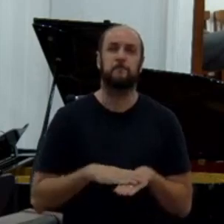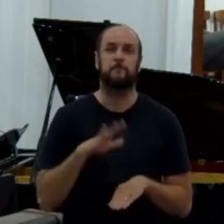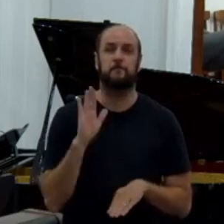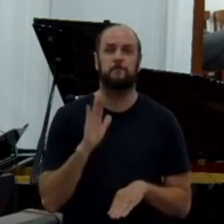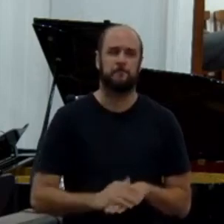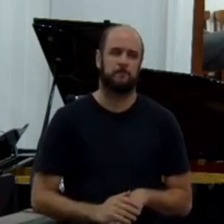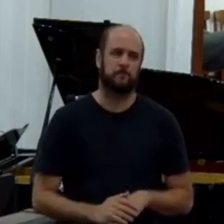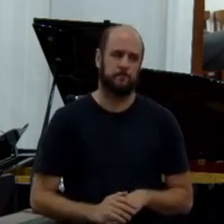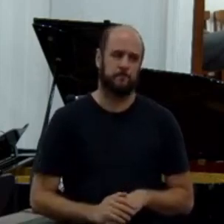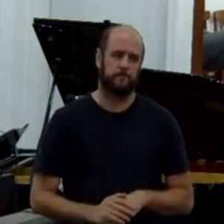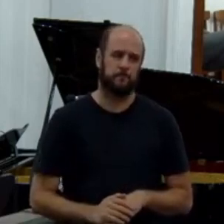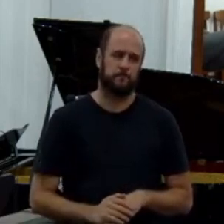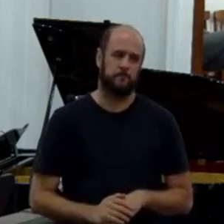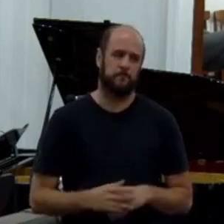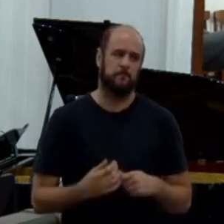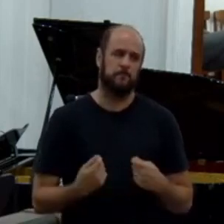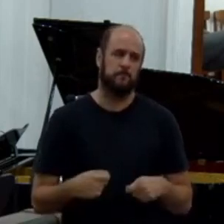mais.